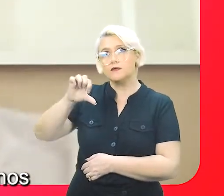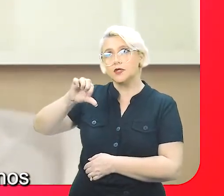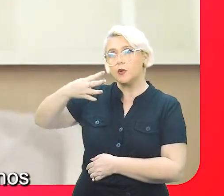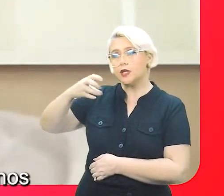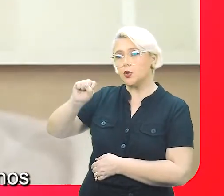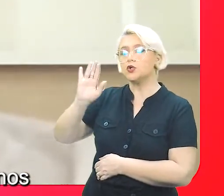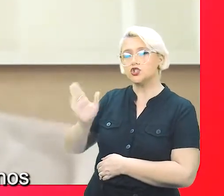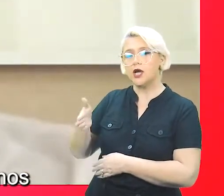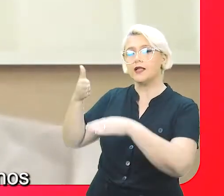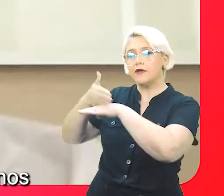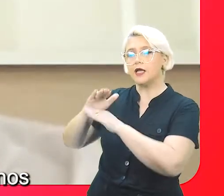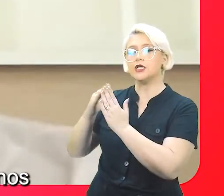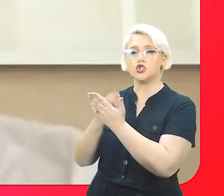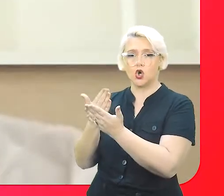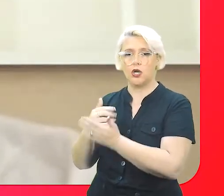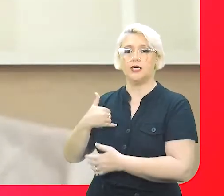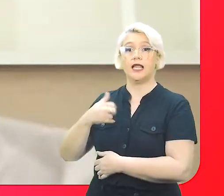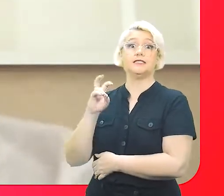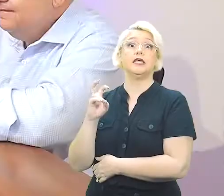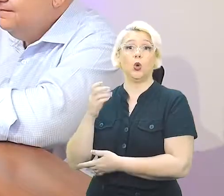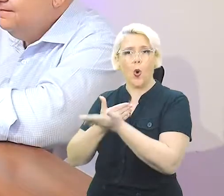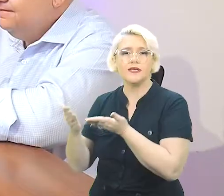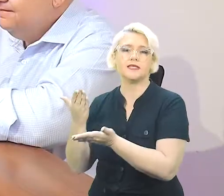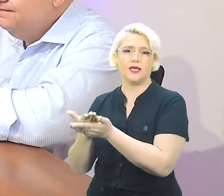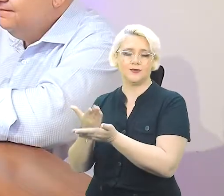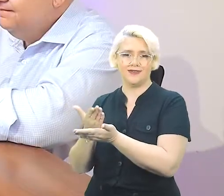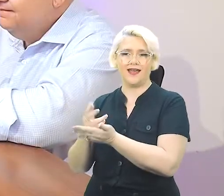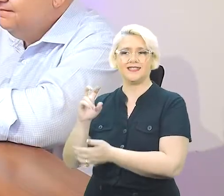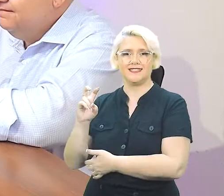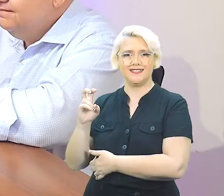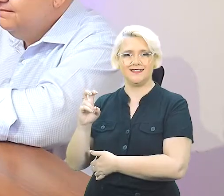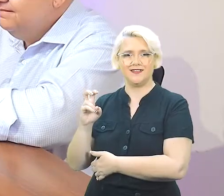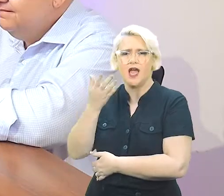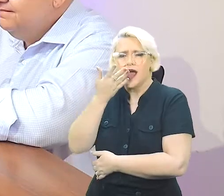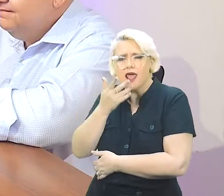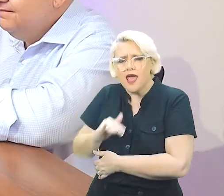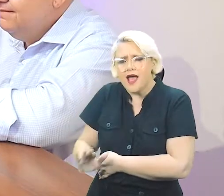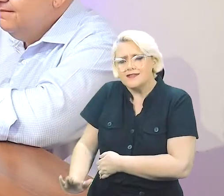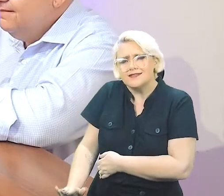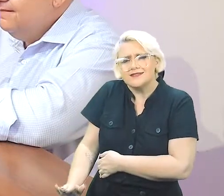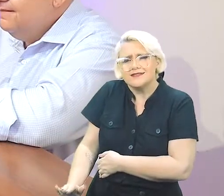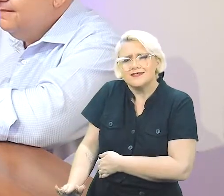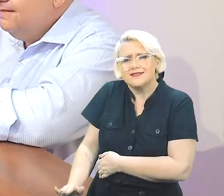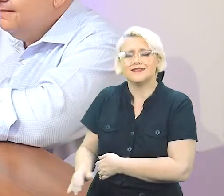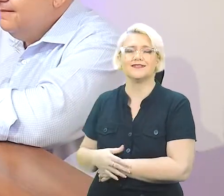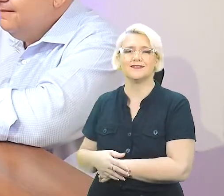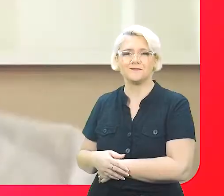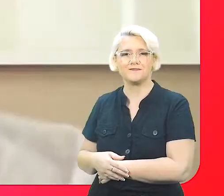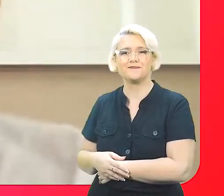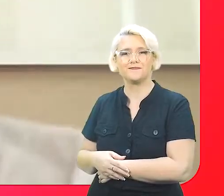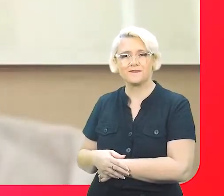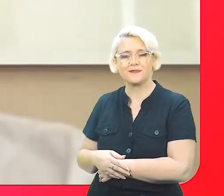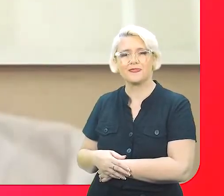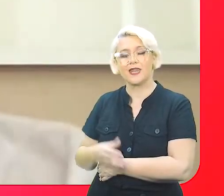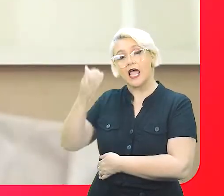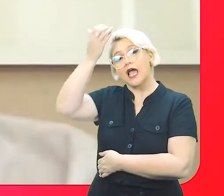na escola, com 5 anos, no jardim de infância